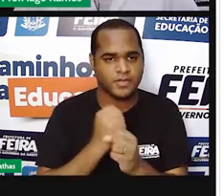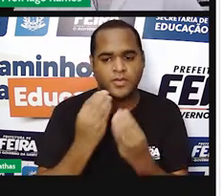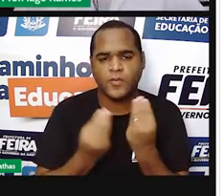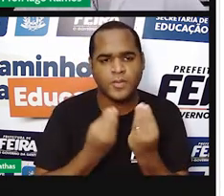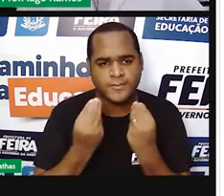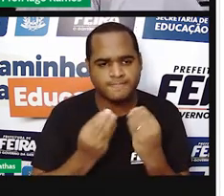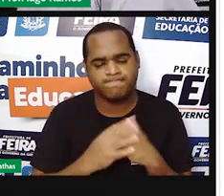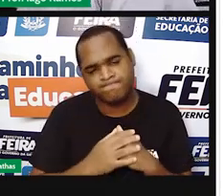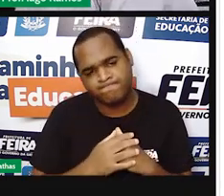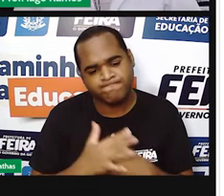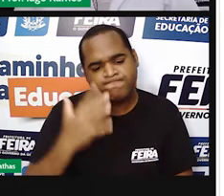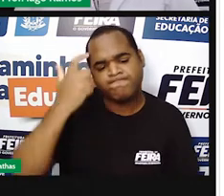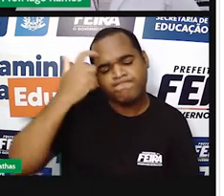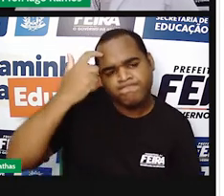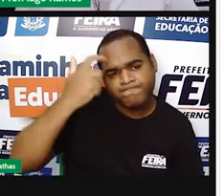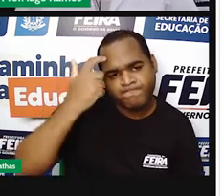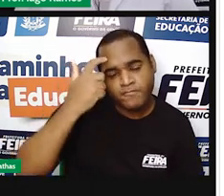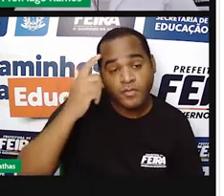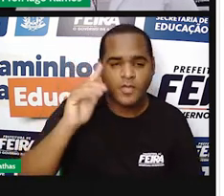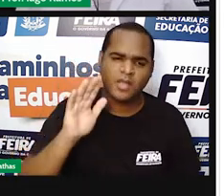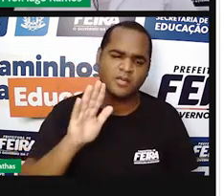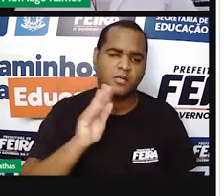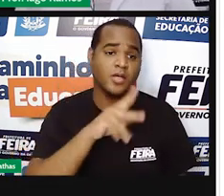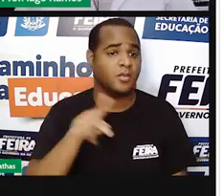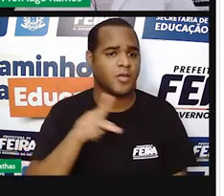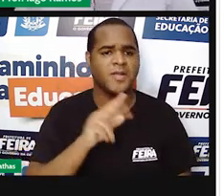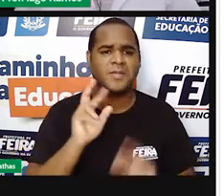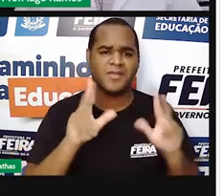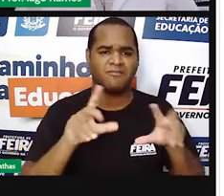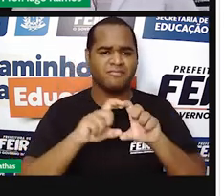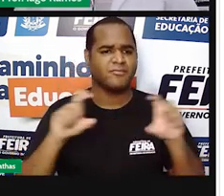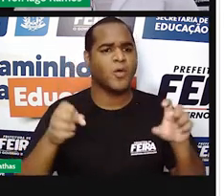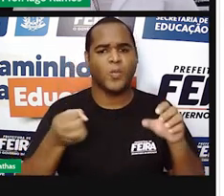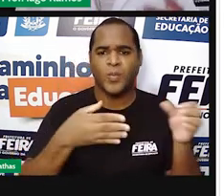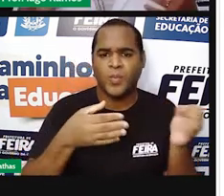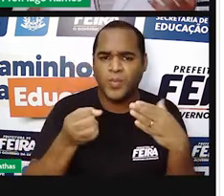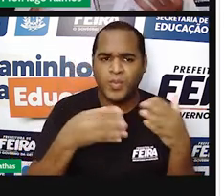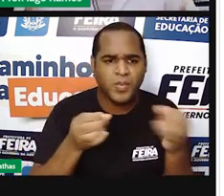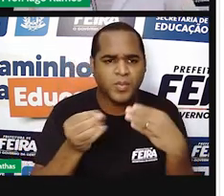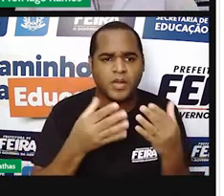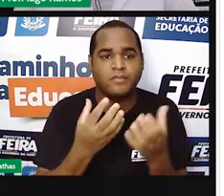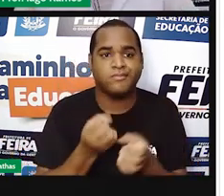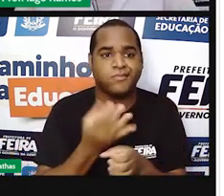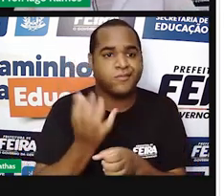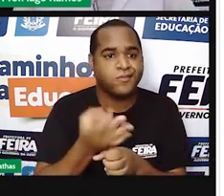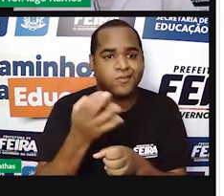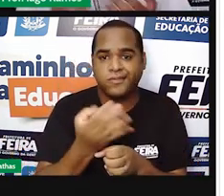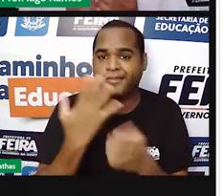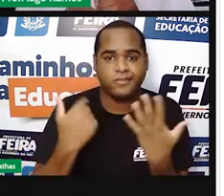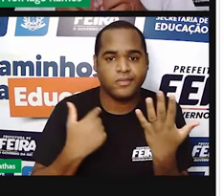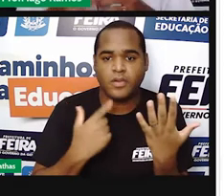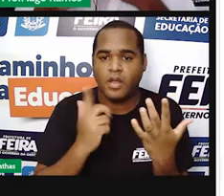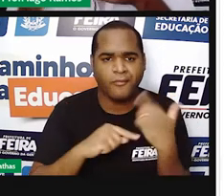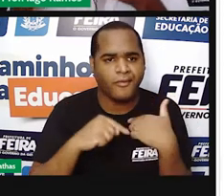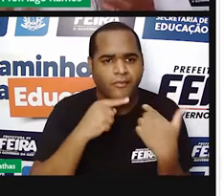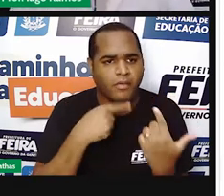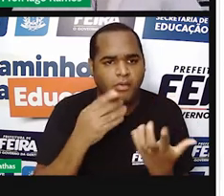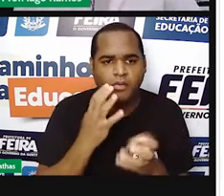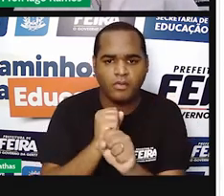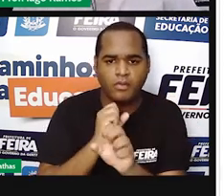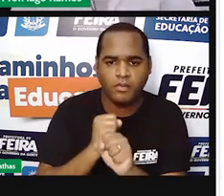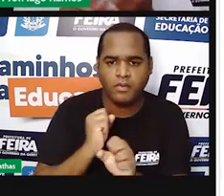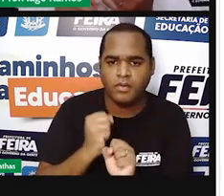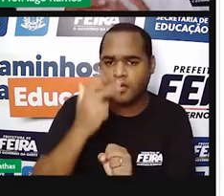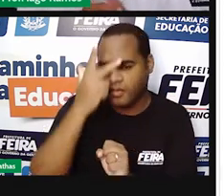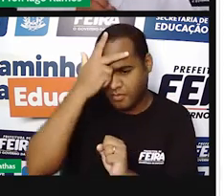mas aí você pensa é mas professor é muita placa não vou conseguir comprar essa placa essa